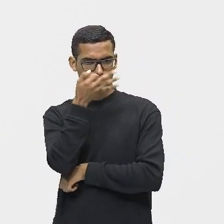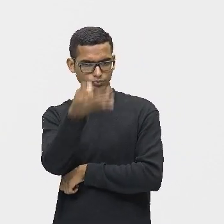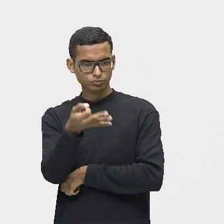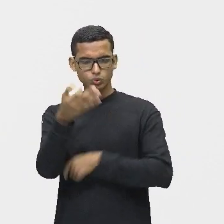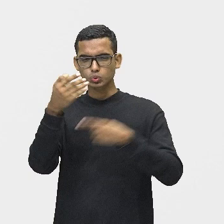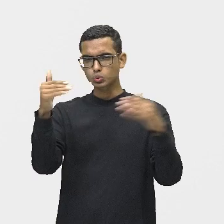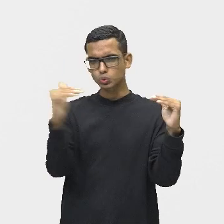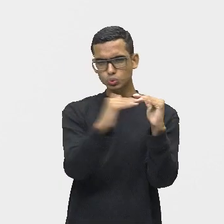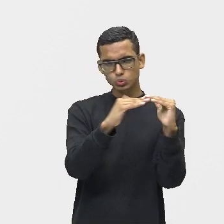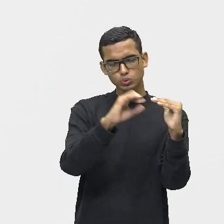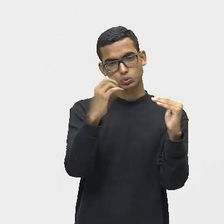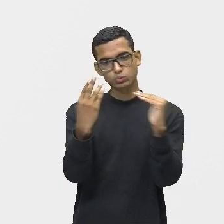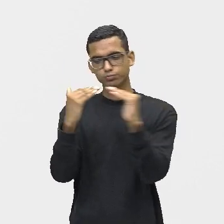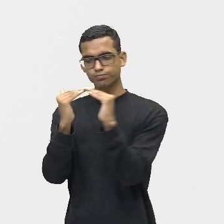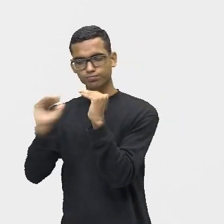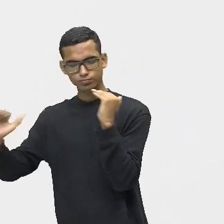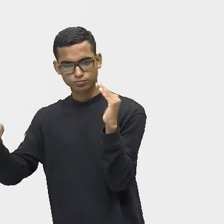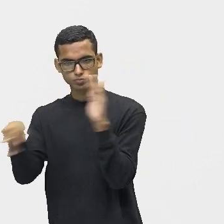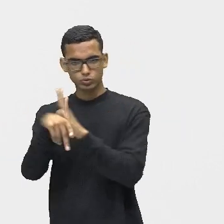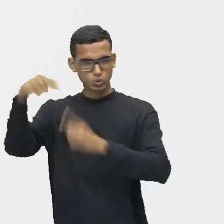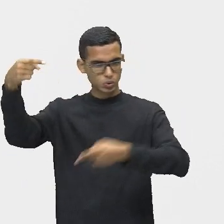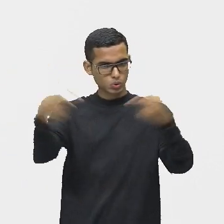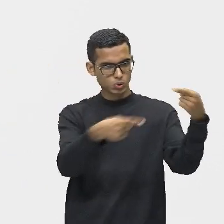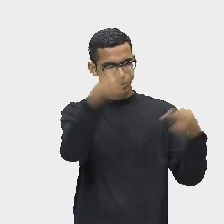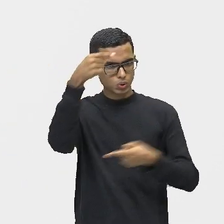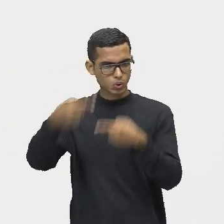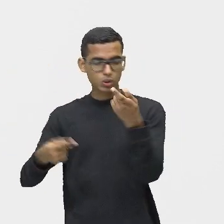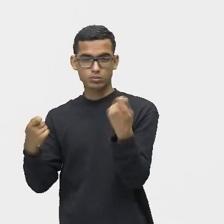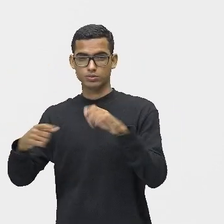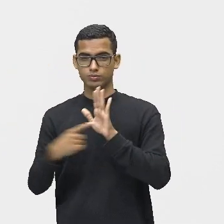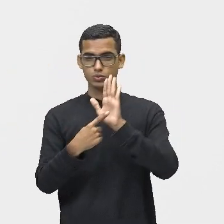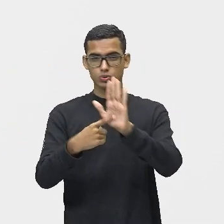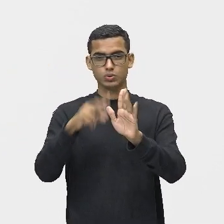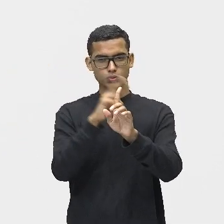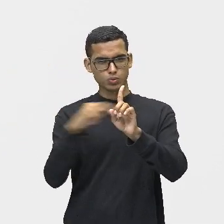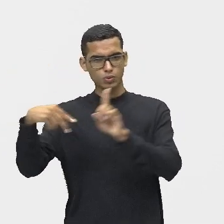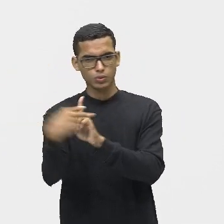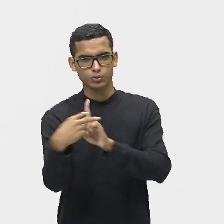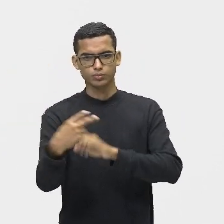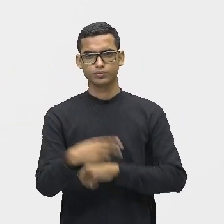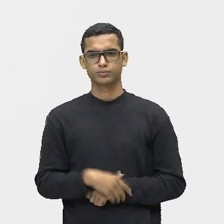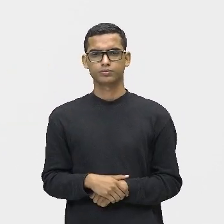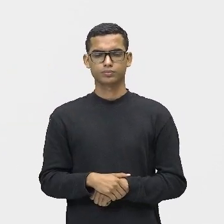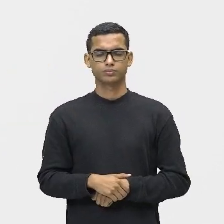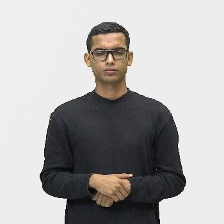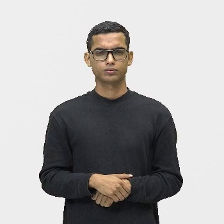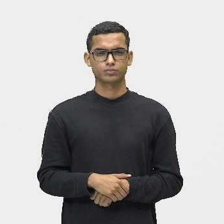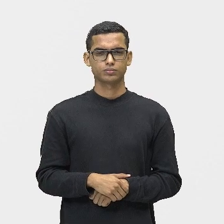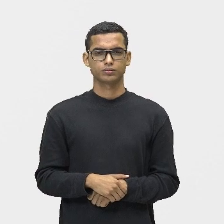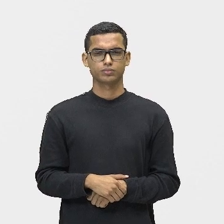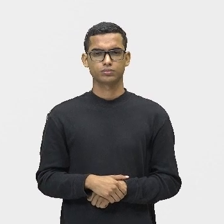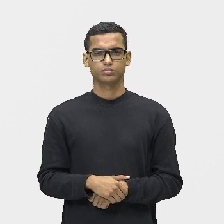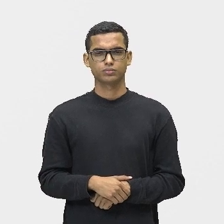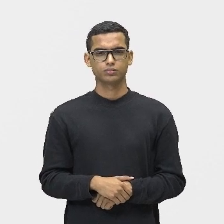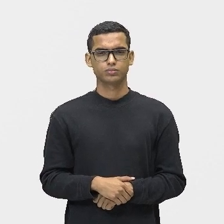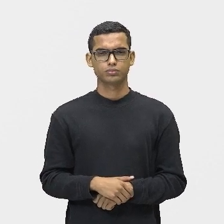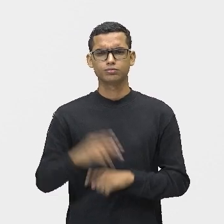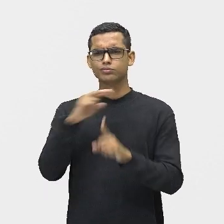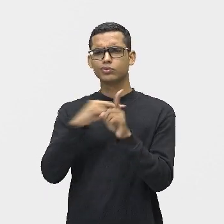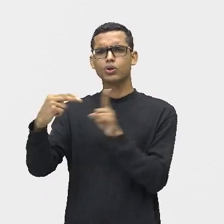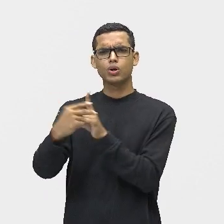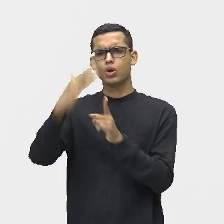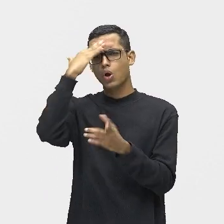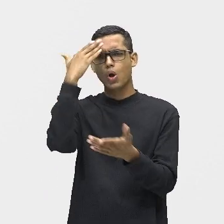debate, a gente tem que apresentar um ponto de vista. Olha aí. Esse ponto de vista é exatamente aquilo que você